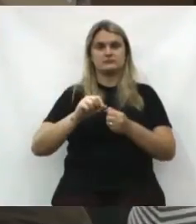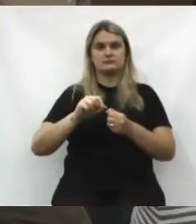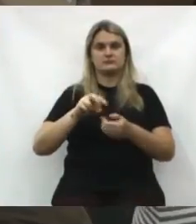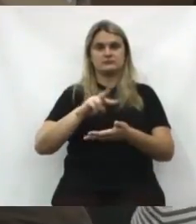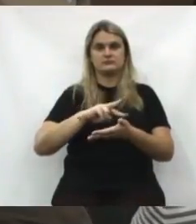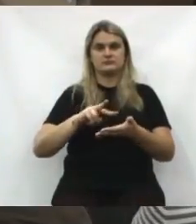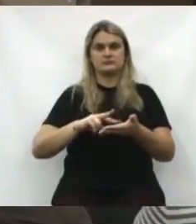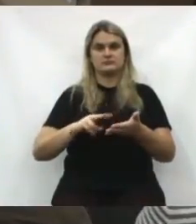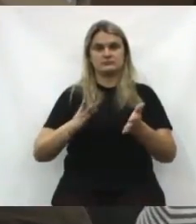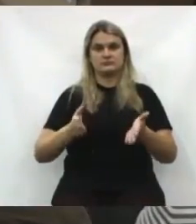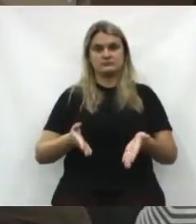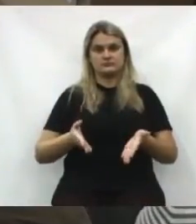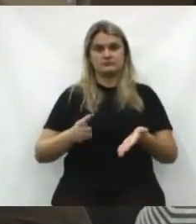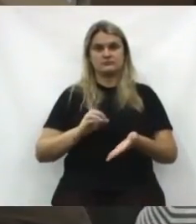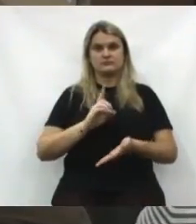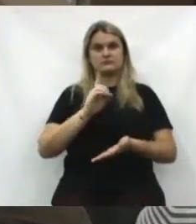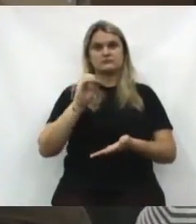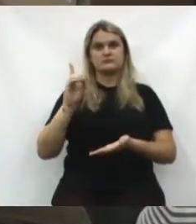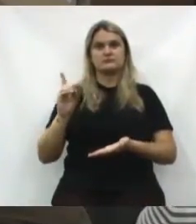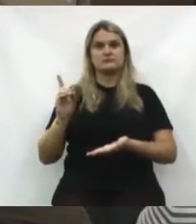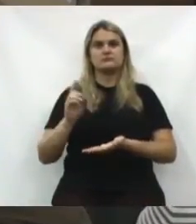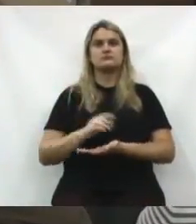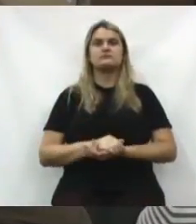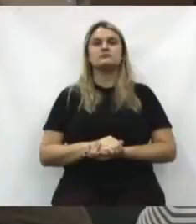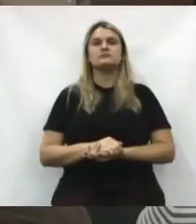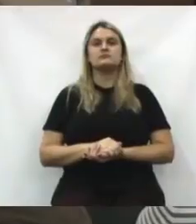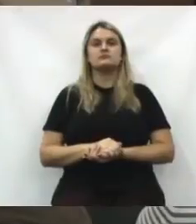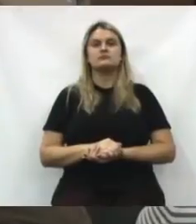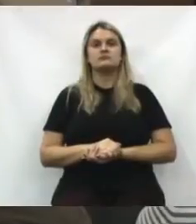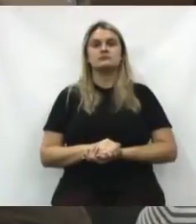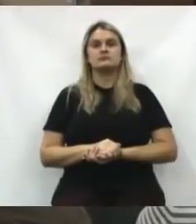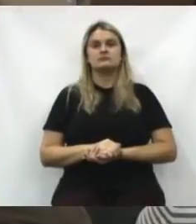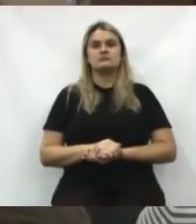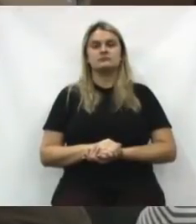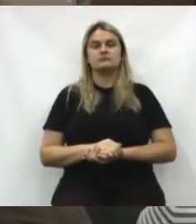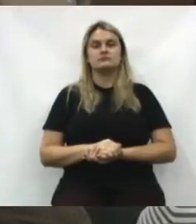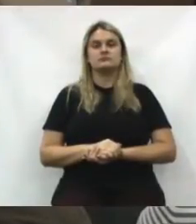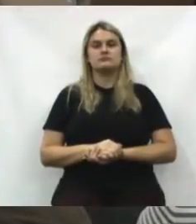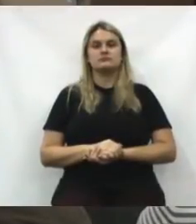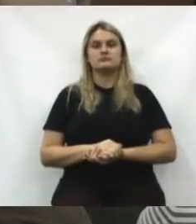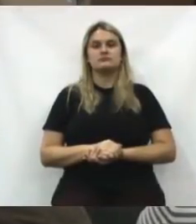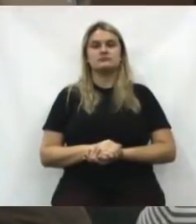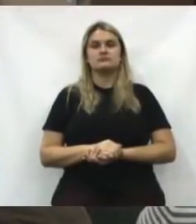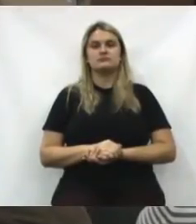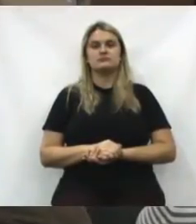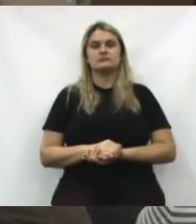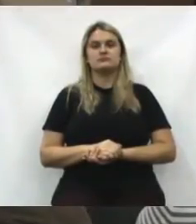à leitura da matéria constante do expediente do dia.